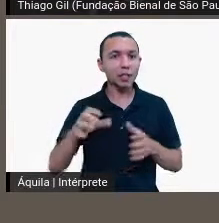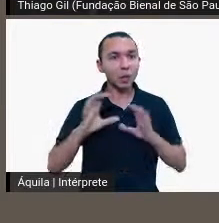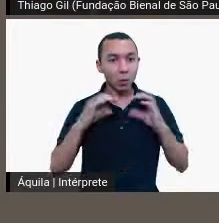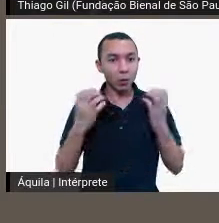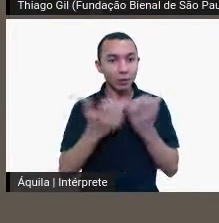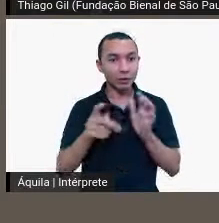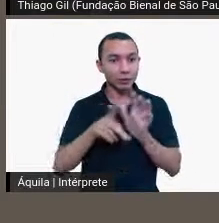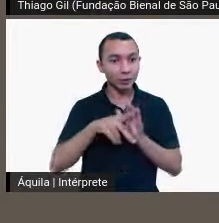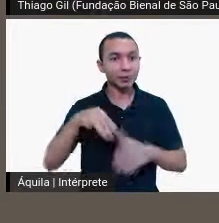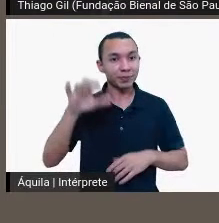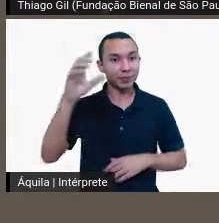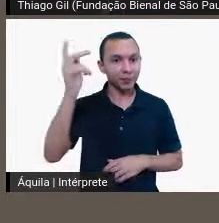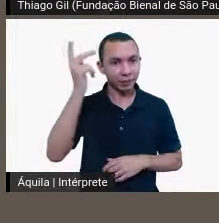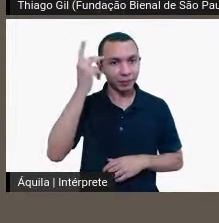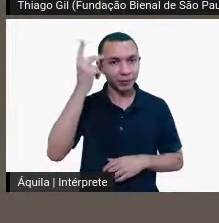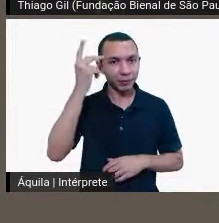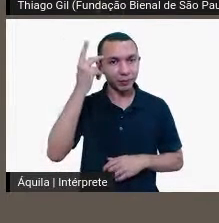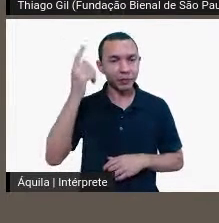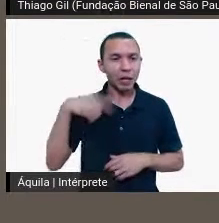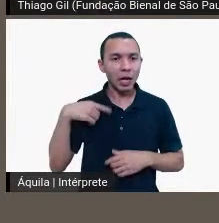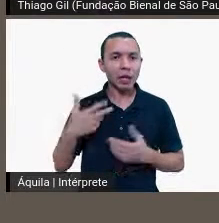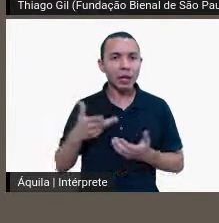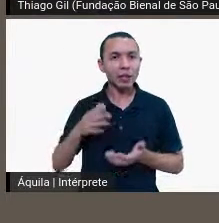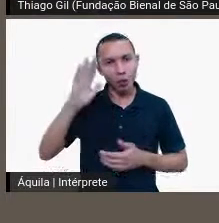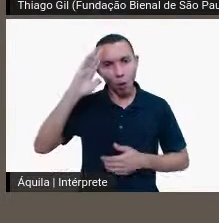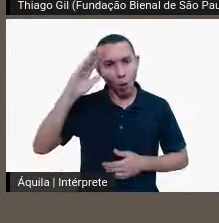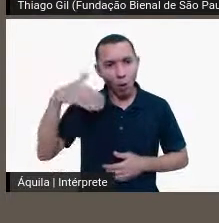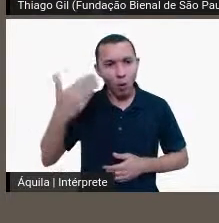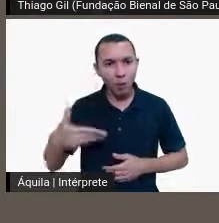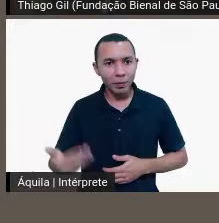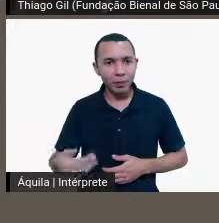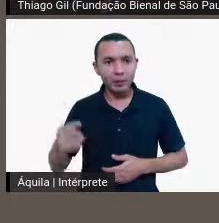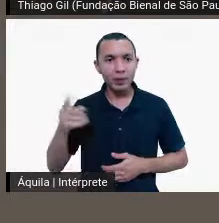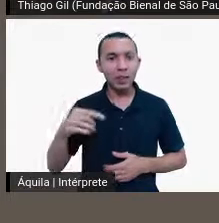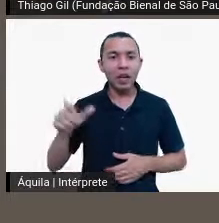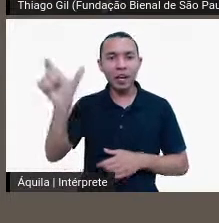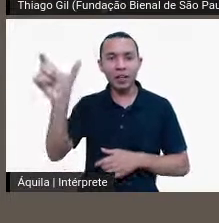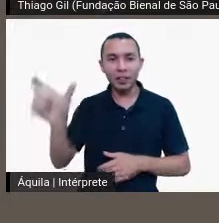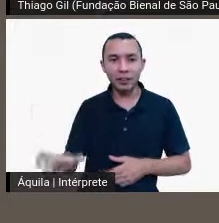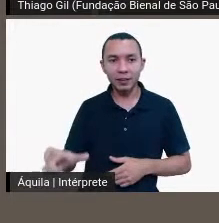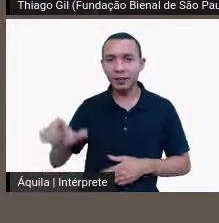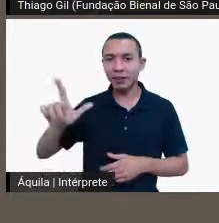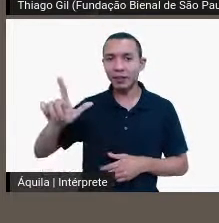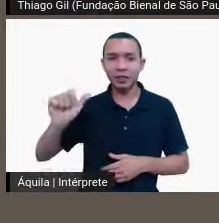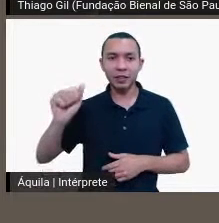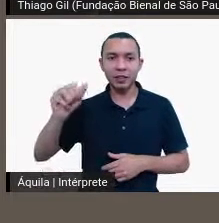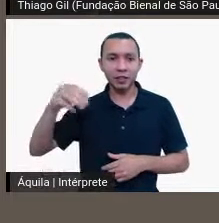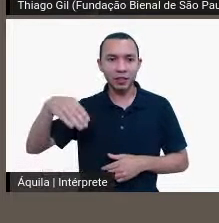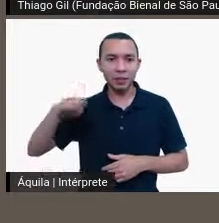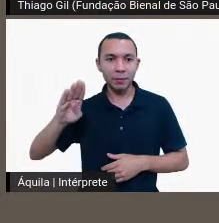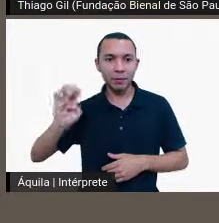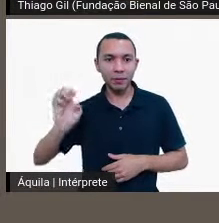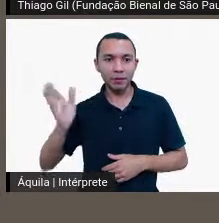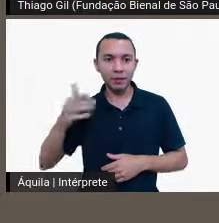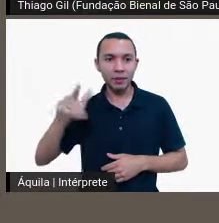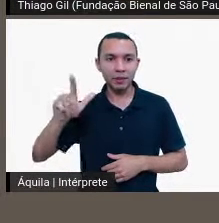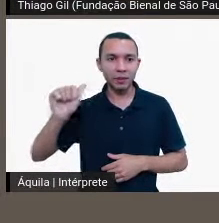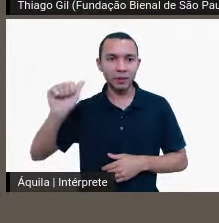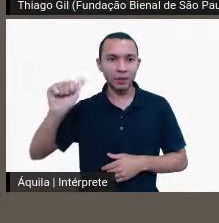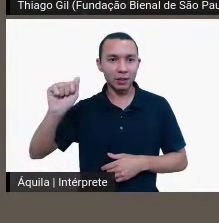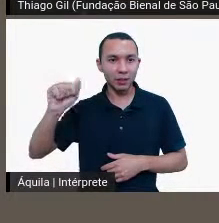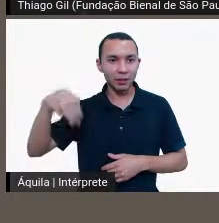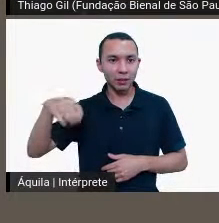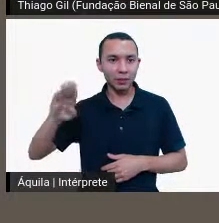a gente pode pensar que ele está homenageando a figura do Lambi-Lambi, do fotógrafo que circulava nas primeiras décadas do